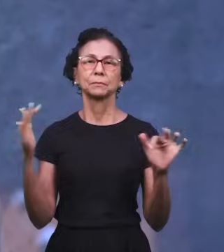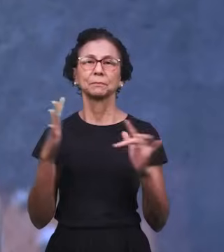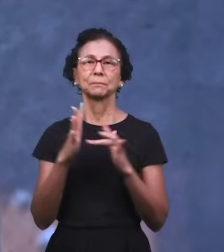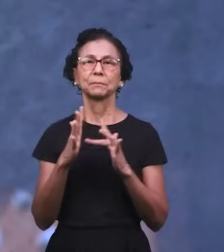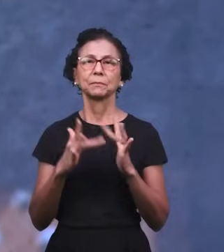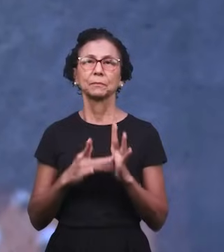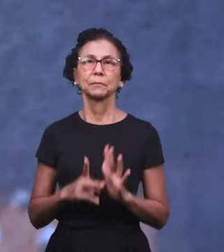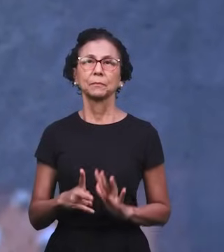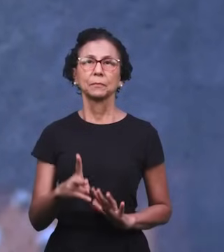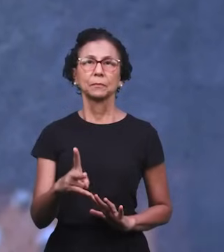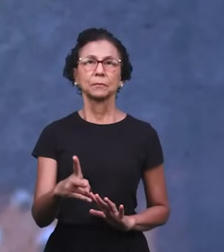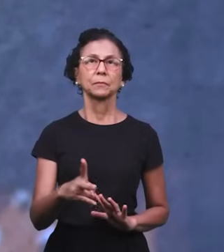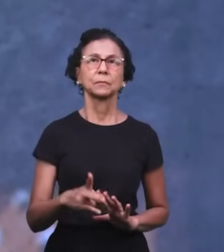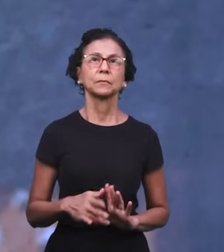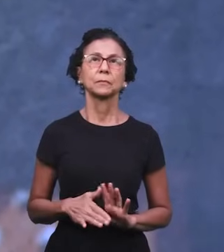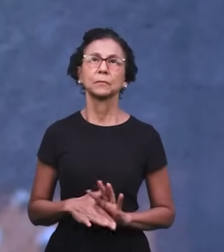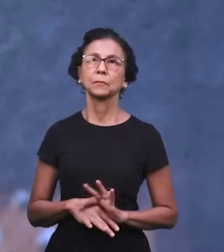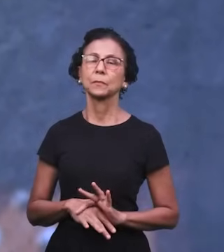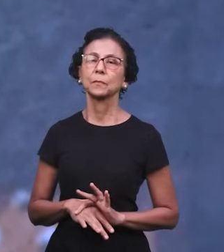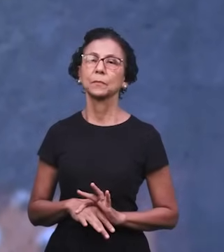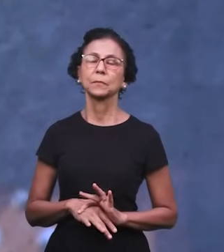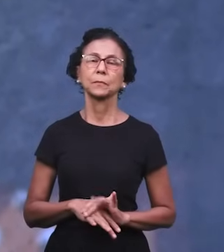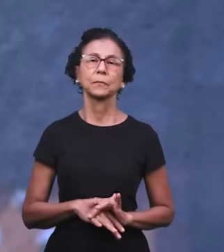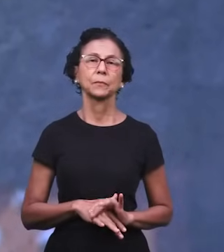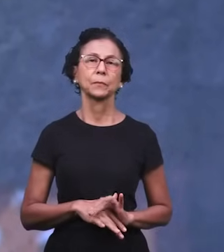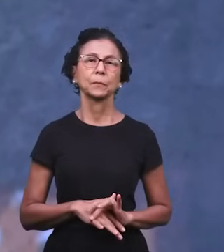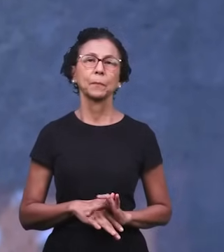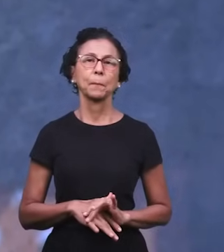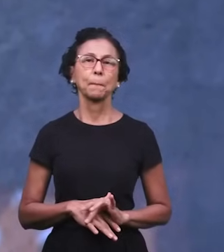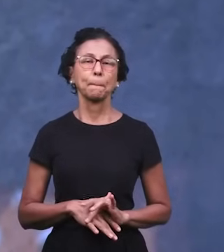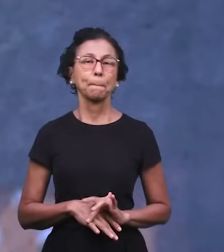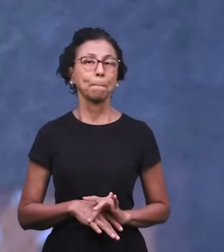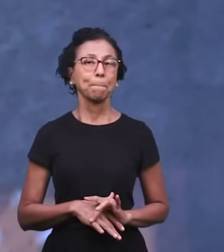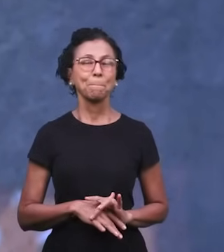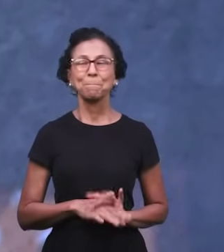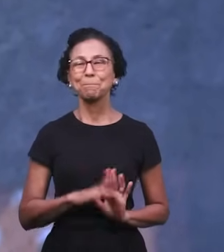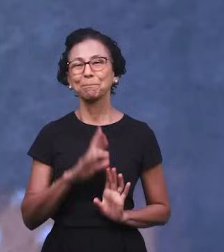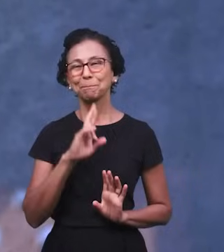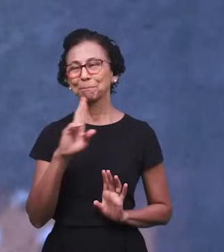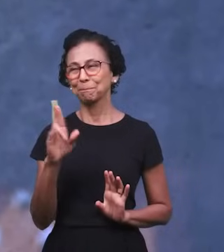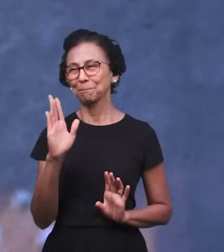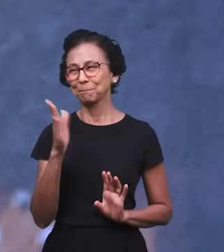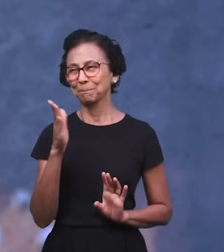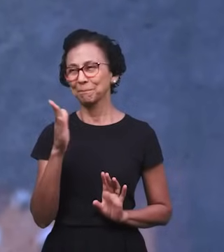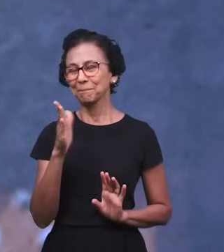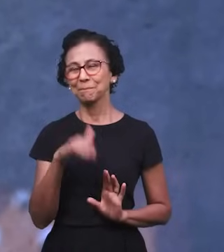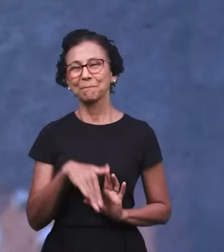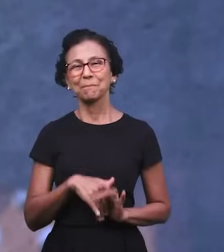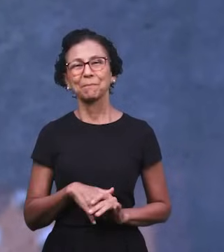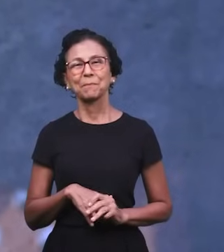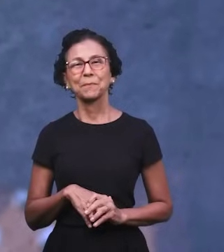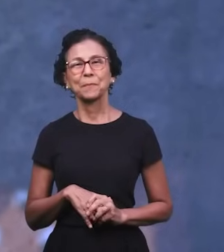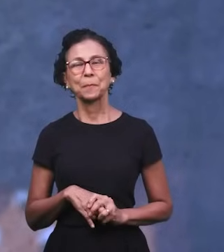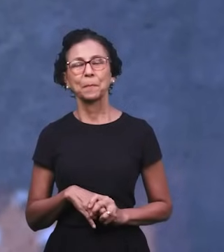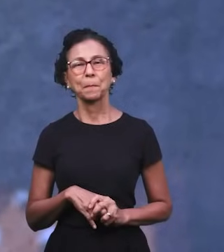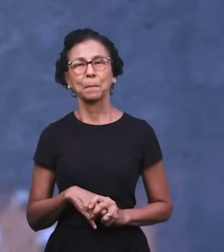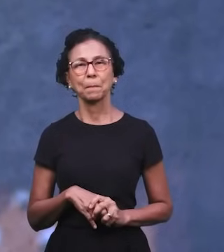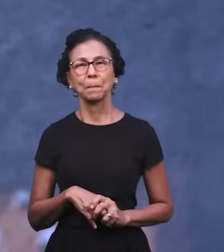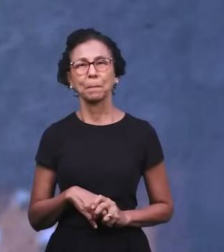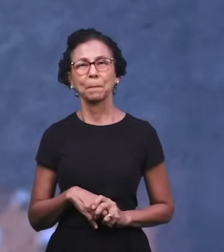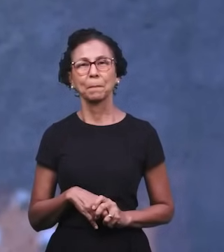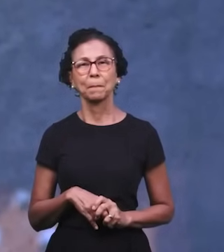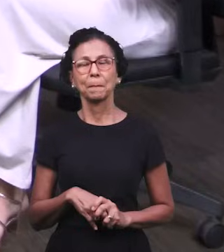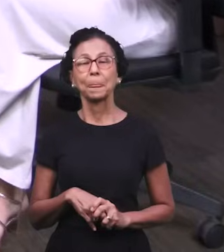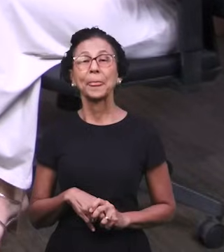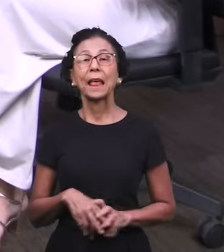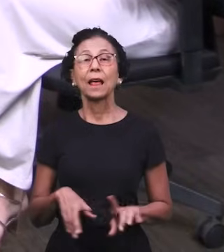e a pergunta que foi feita antes, que foi a pergunta da Sara. Mas nós continuamos aqui tratando do tema e vamos